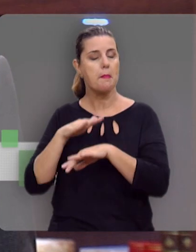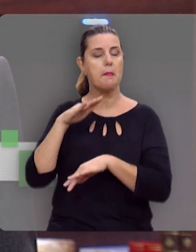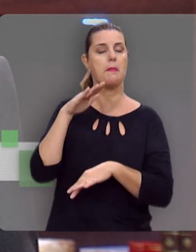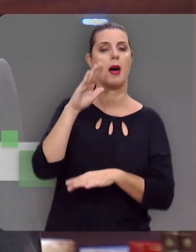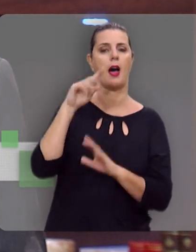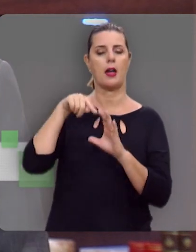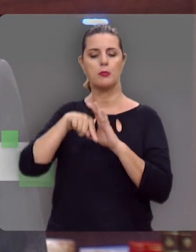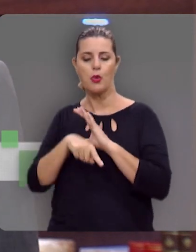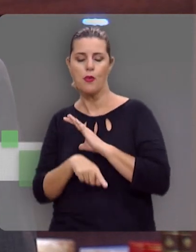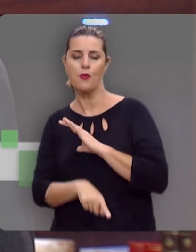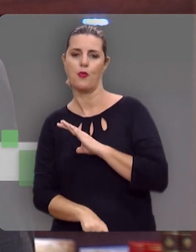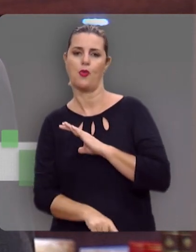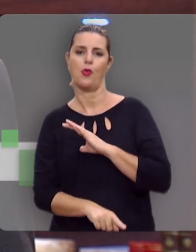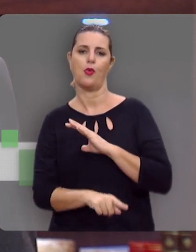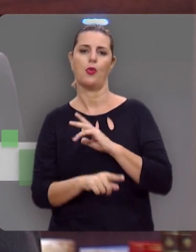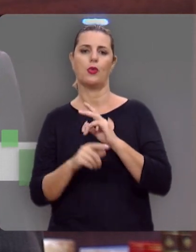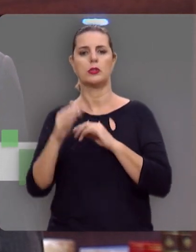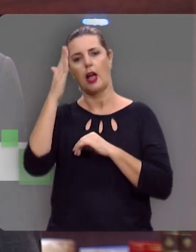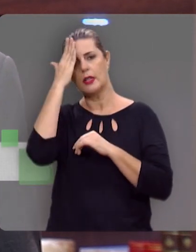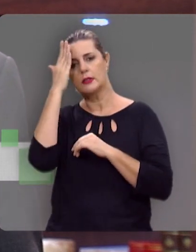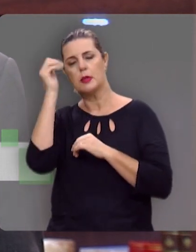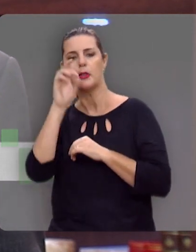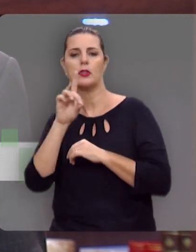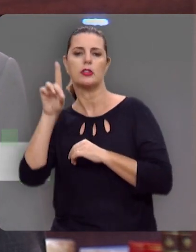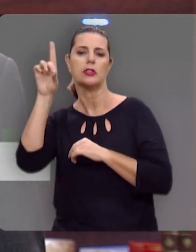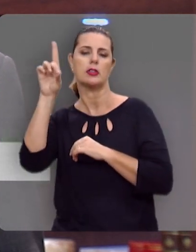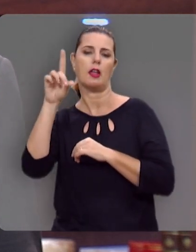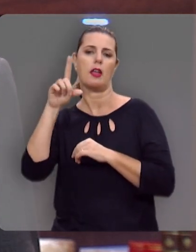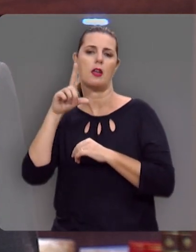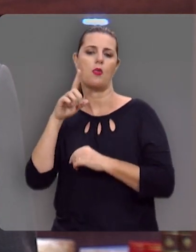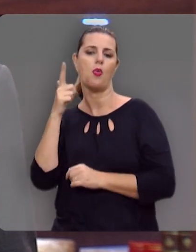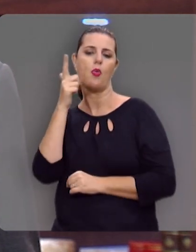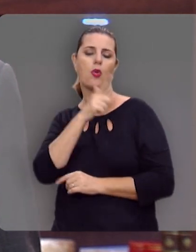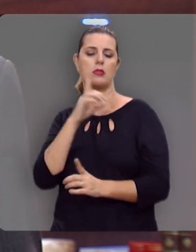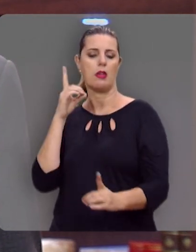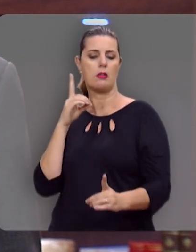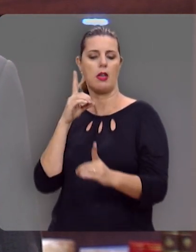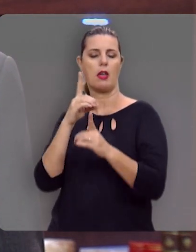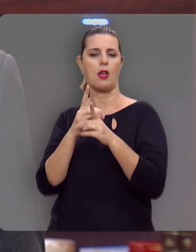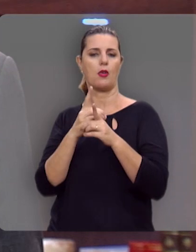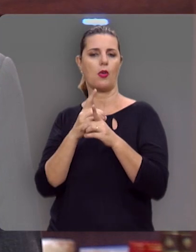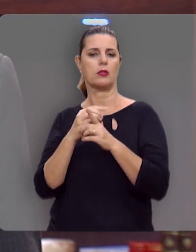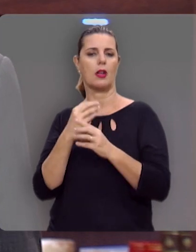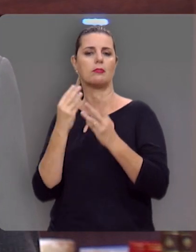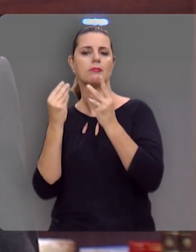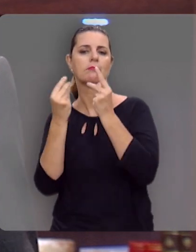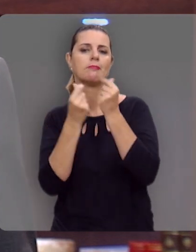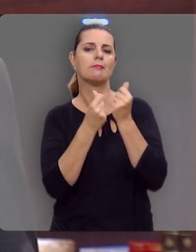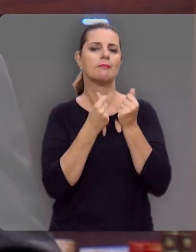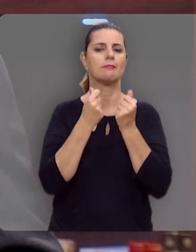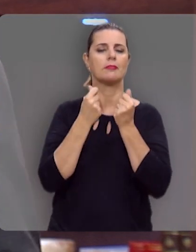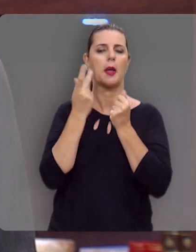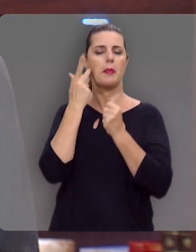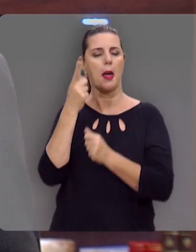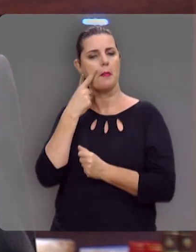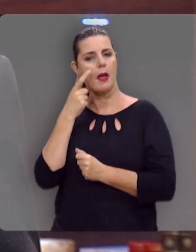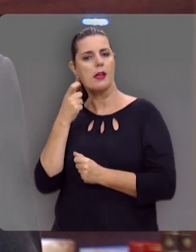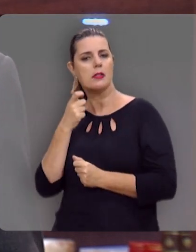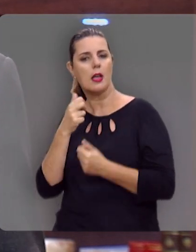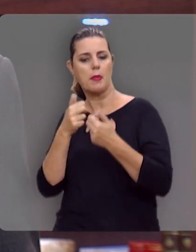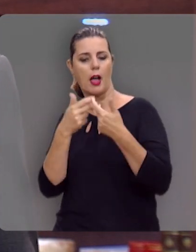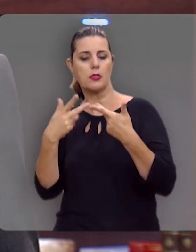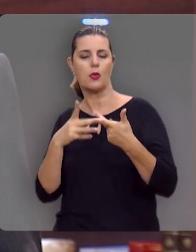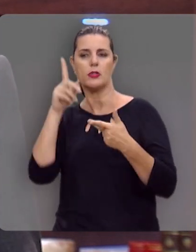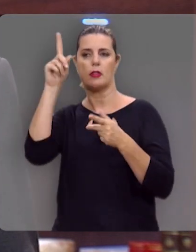ainda mais e se aprofundar ainda mais na sabedoria de Deus e conseguir encontrar, ganhar essa sensibilidade para